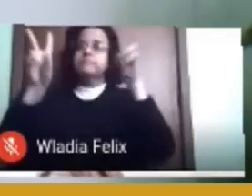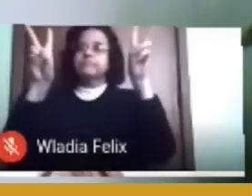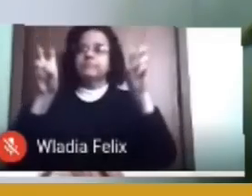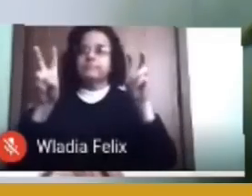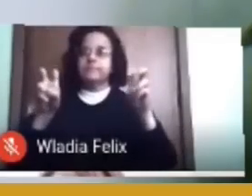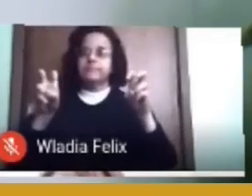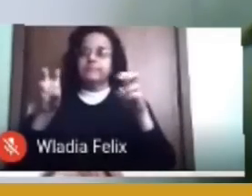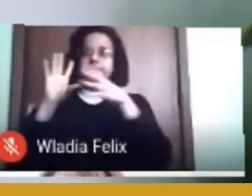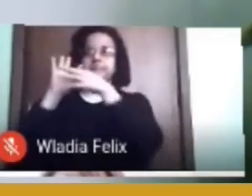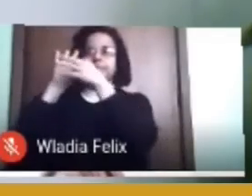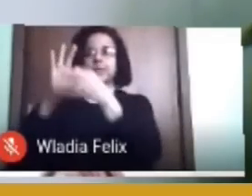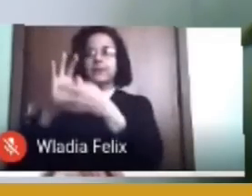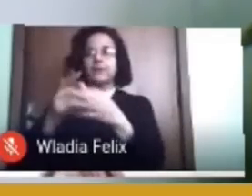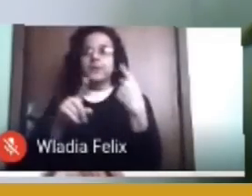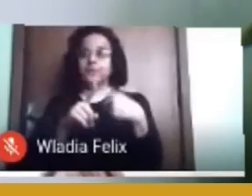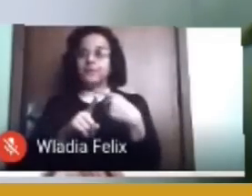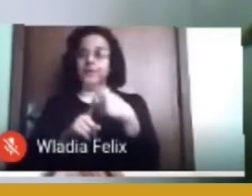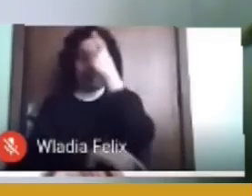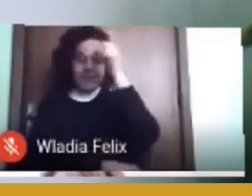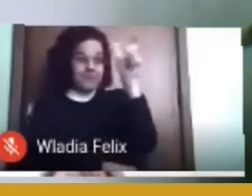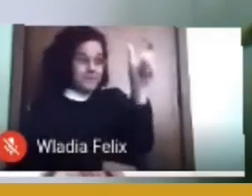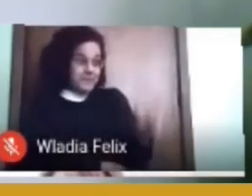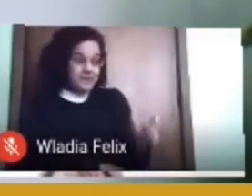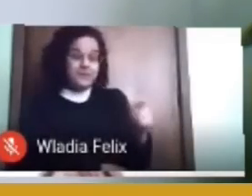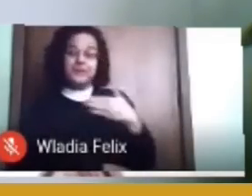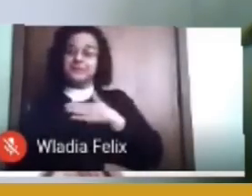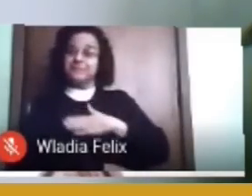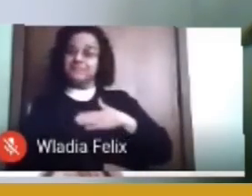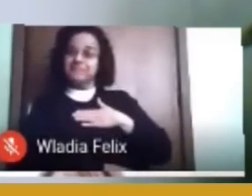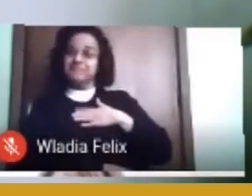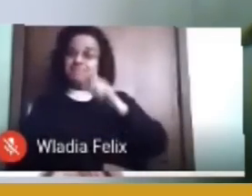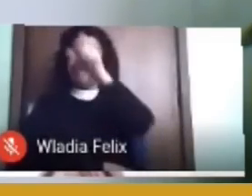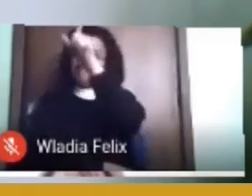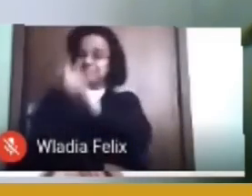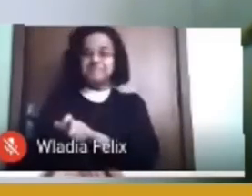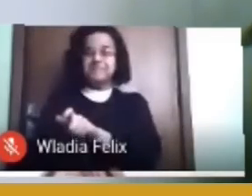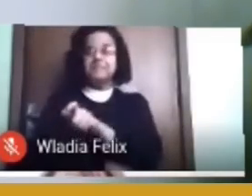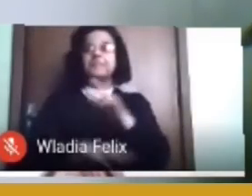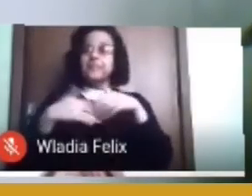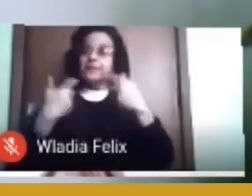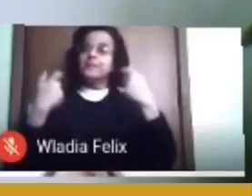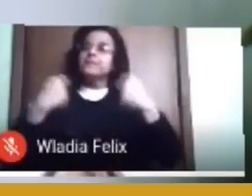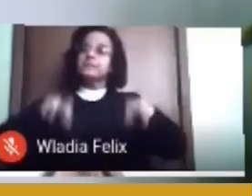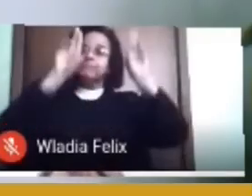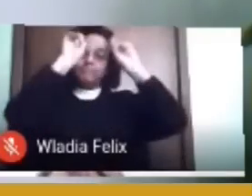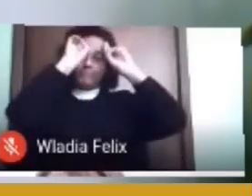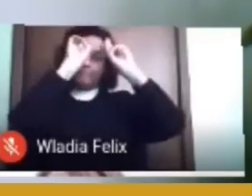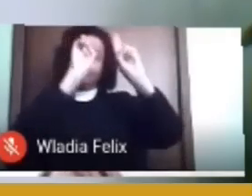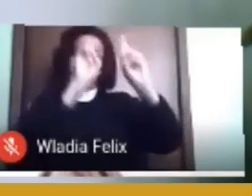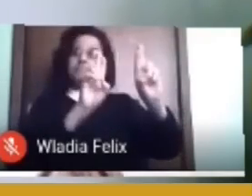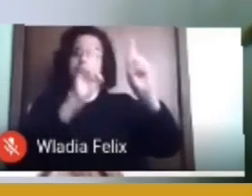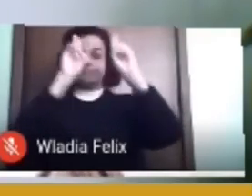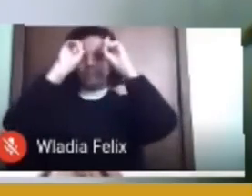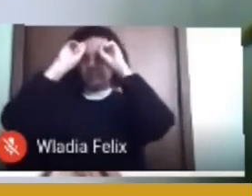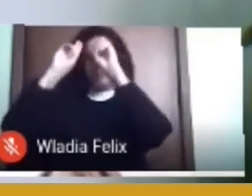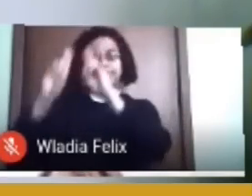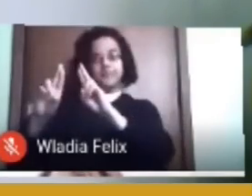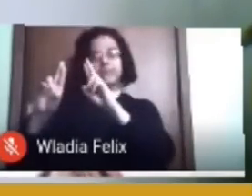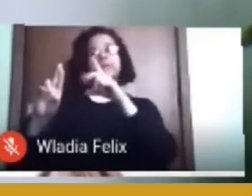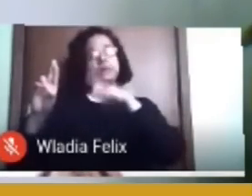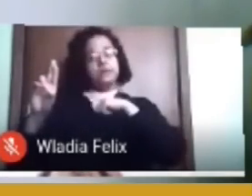gente precisa saber? Respeitar o outro, né? Dar o direito do outro ir e vir, falar, conversar e dialogar sem